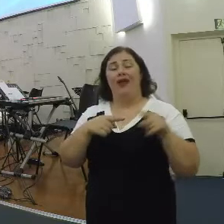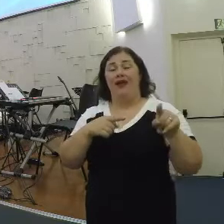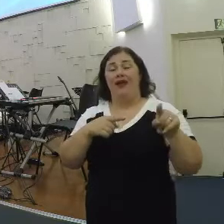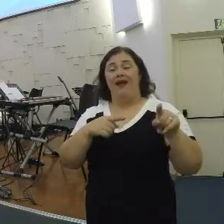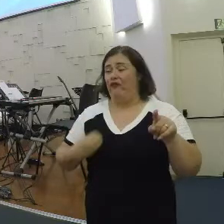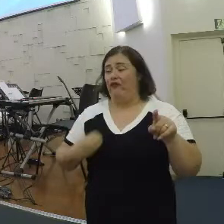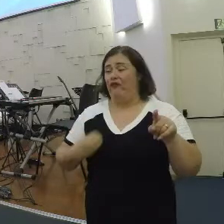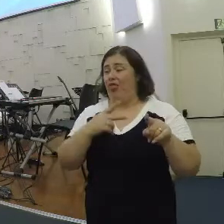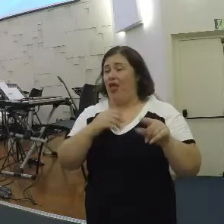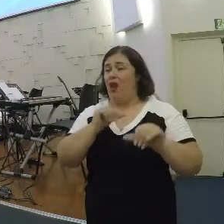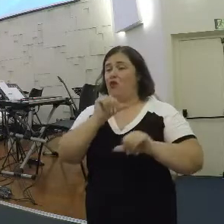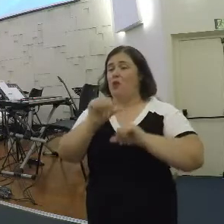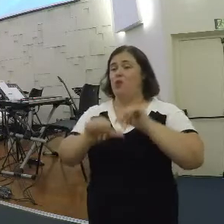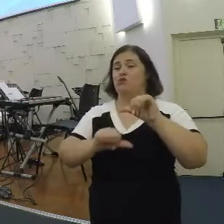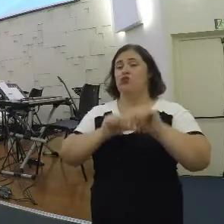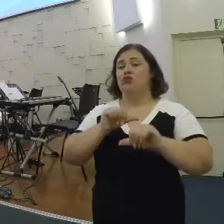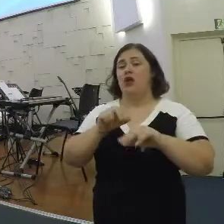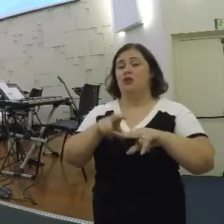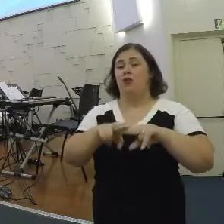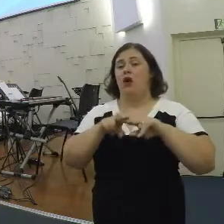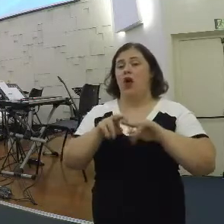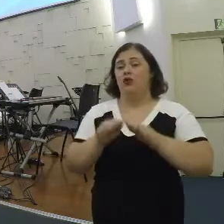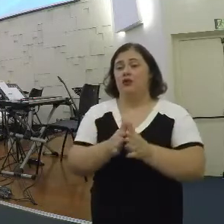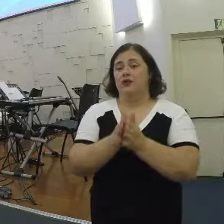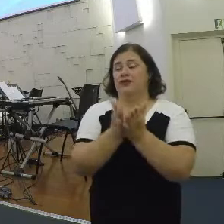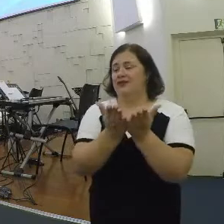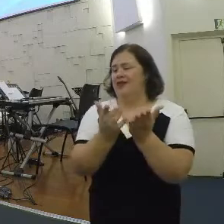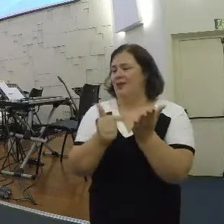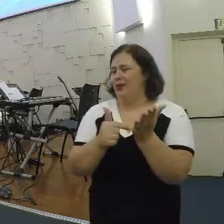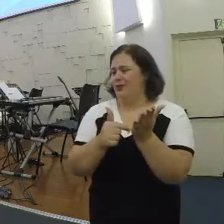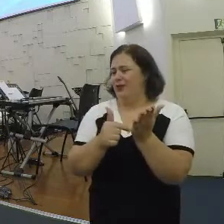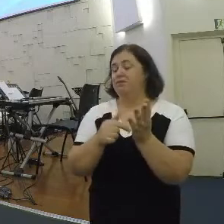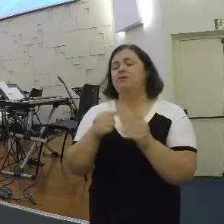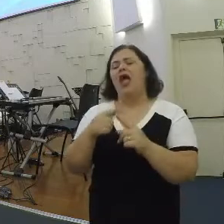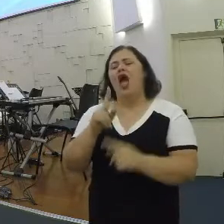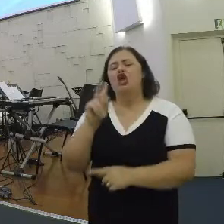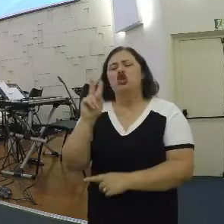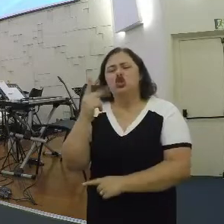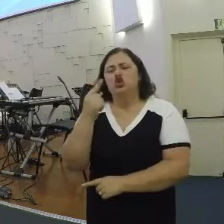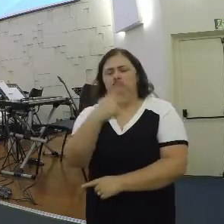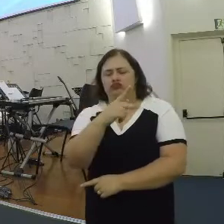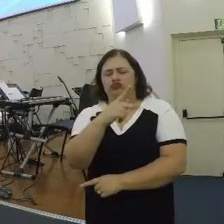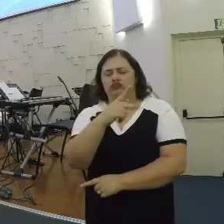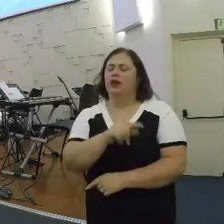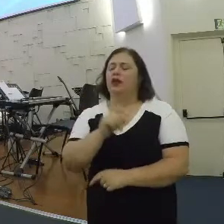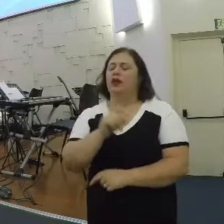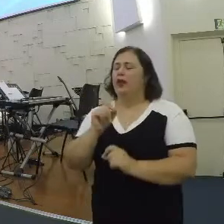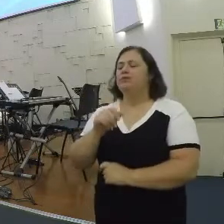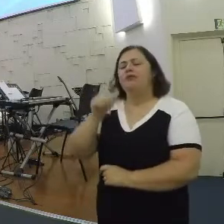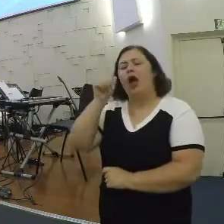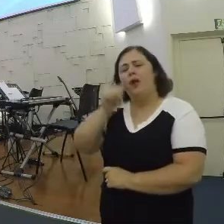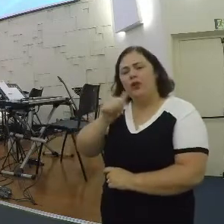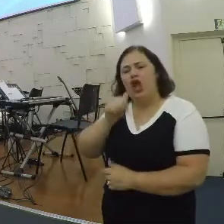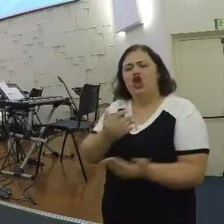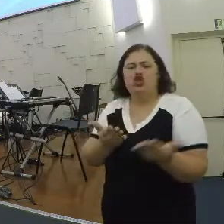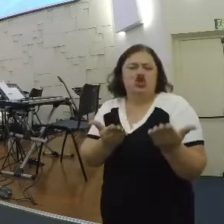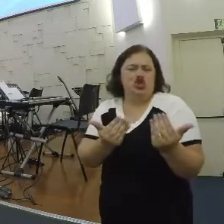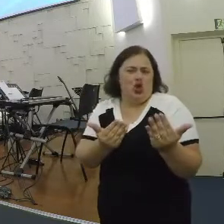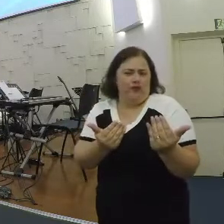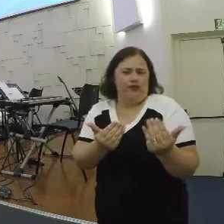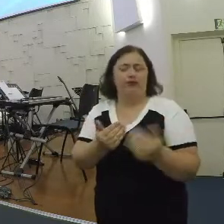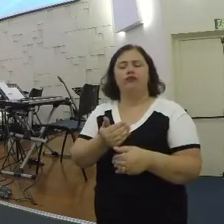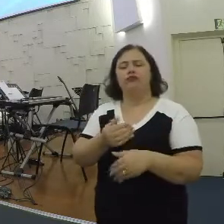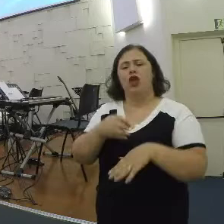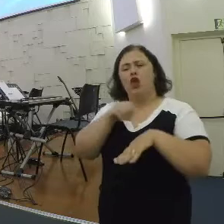pelo poder do Evangelho. A história dela era a história de uma jovem que foi levada para a